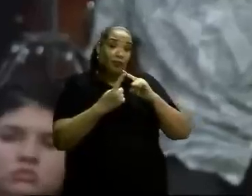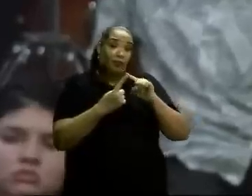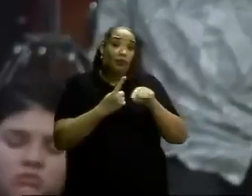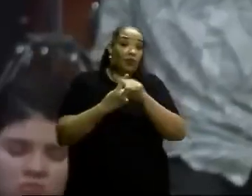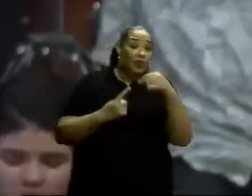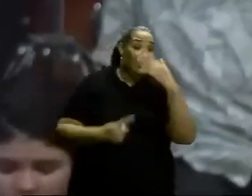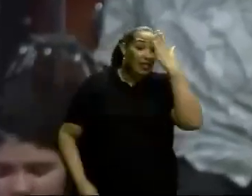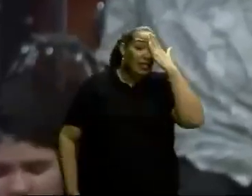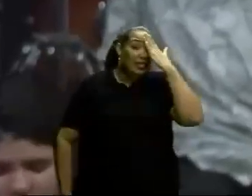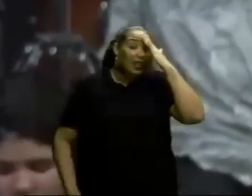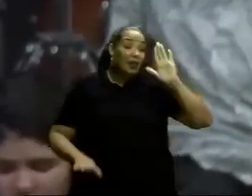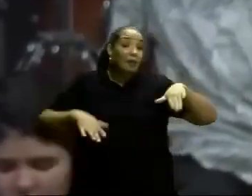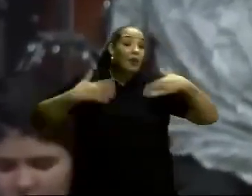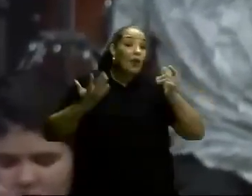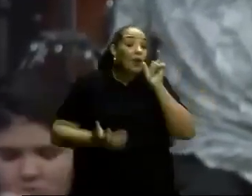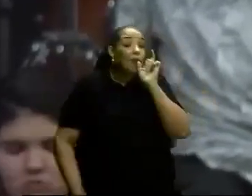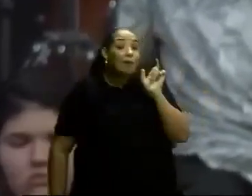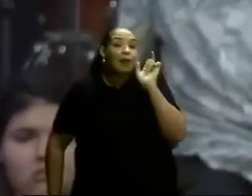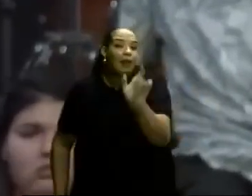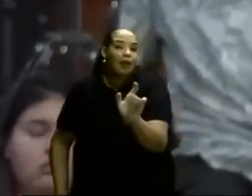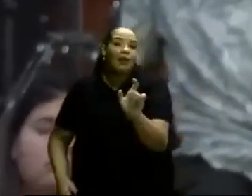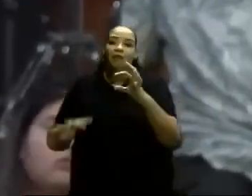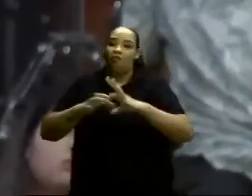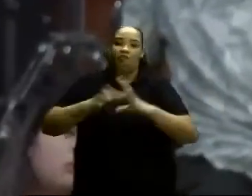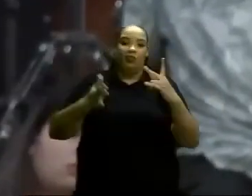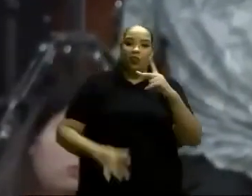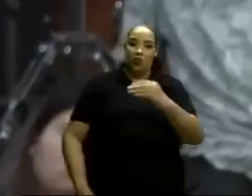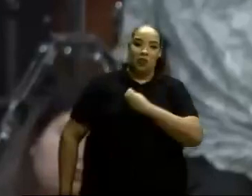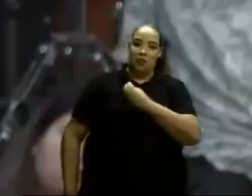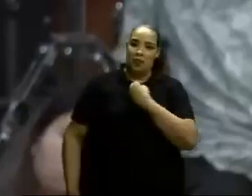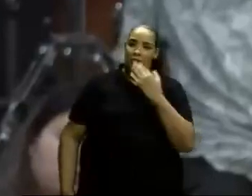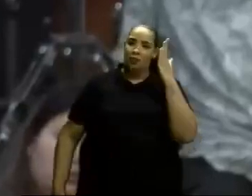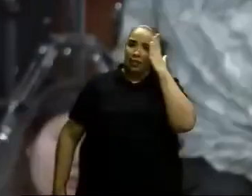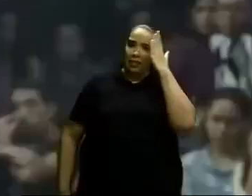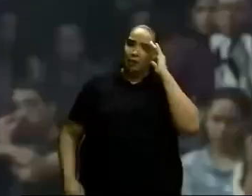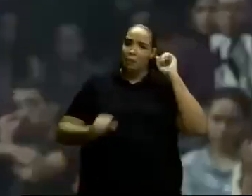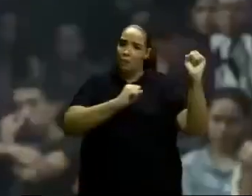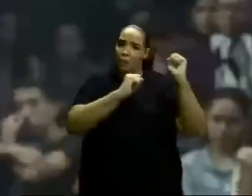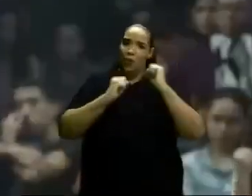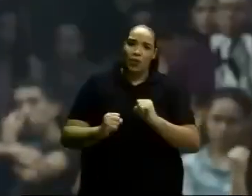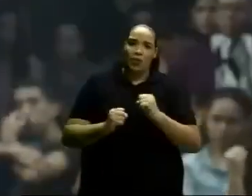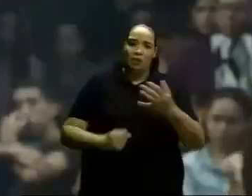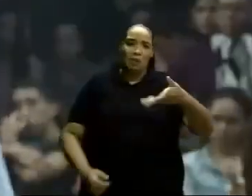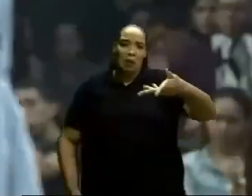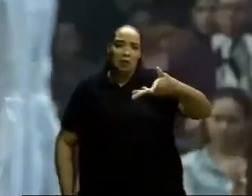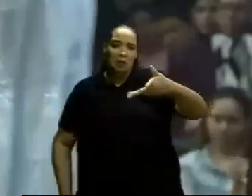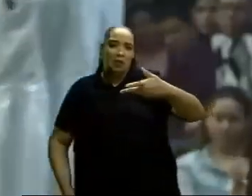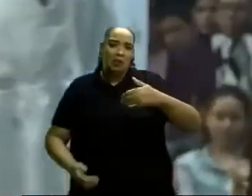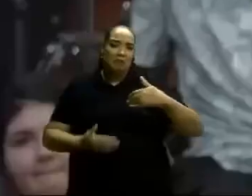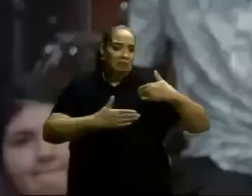você sabe qual é a palavra que está liberada a seu respeito, você tem poder para acelerar o seu processo.